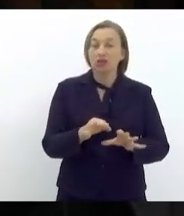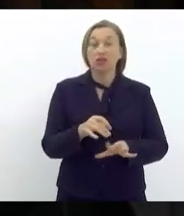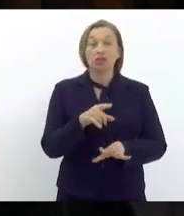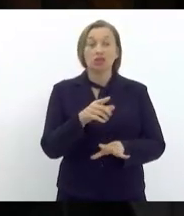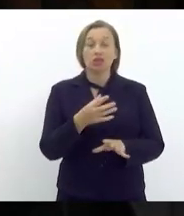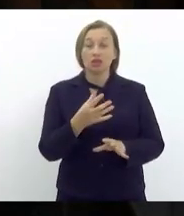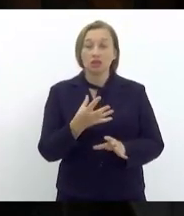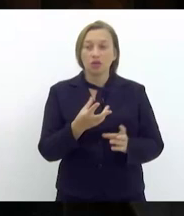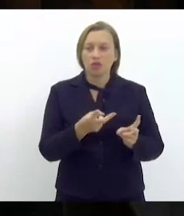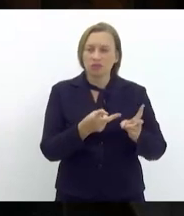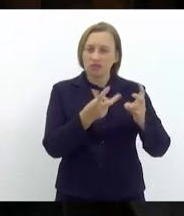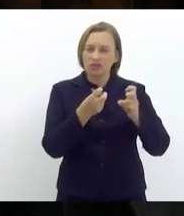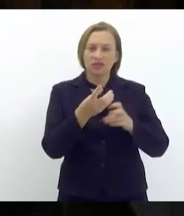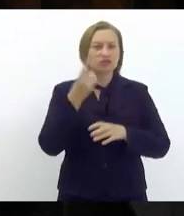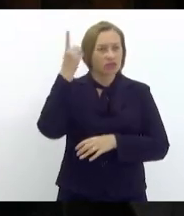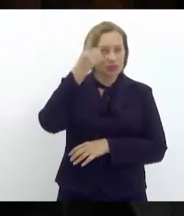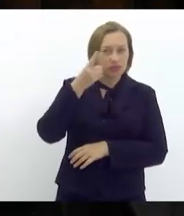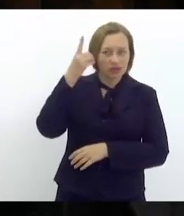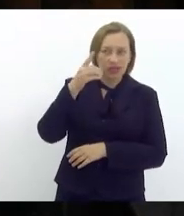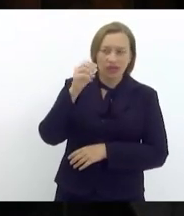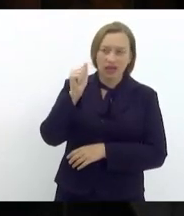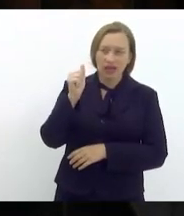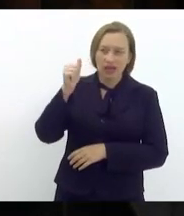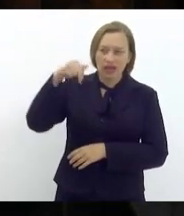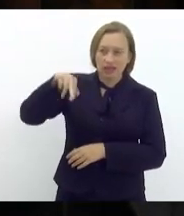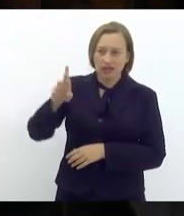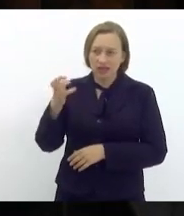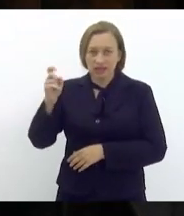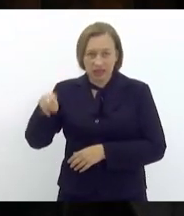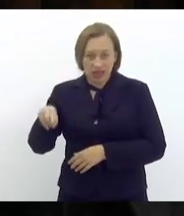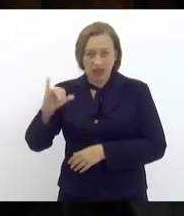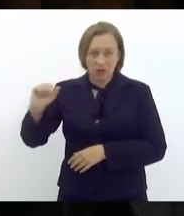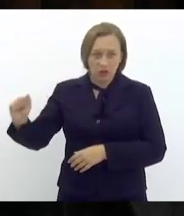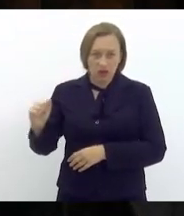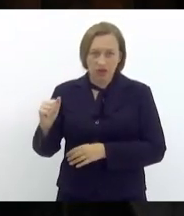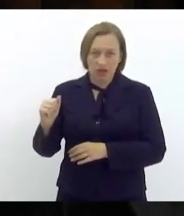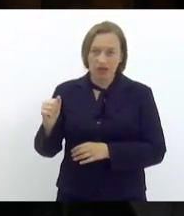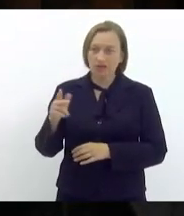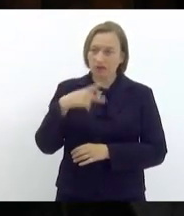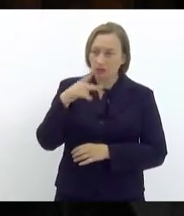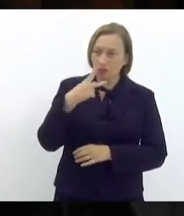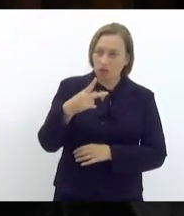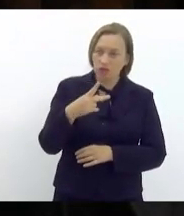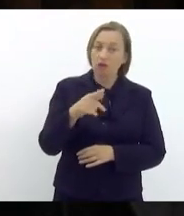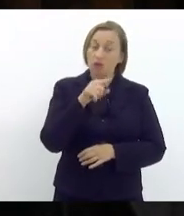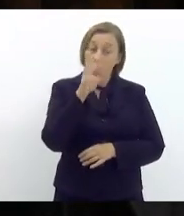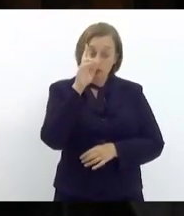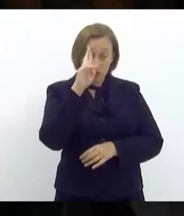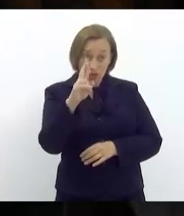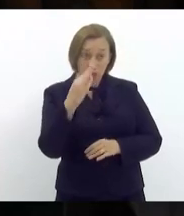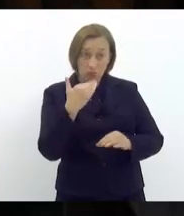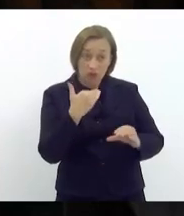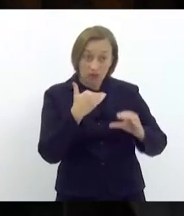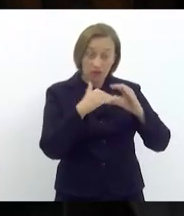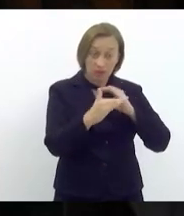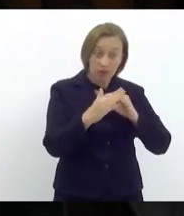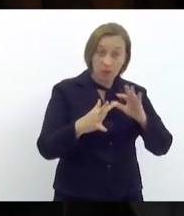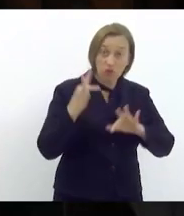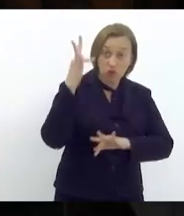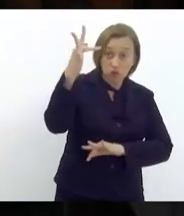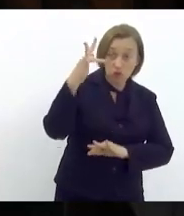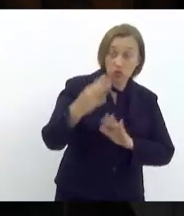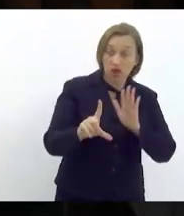Corrêa falando uma normativa para que o senhor mesmo quando encaminhar a lei as previsões para a futura lei